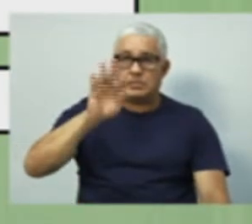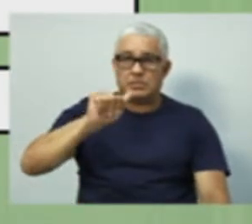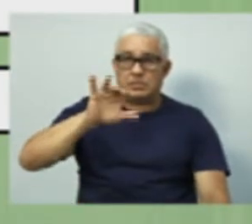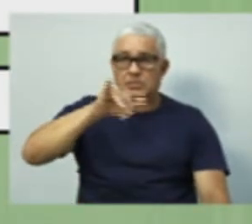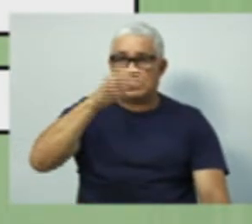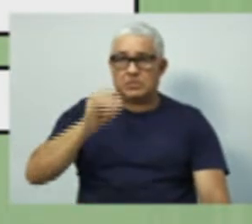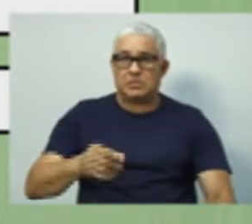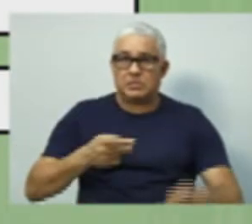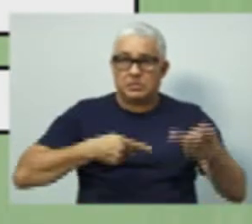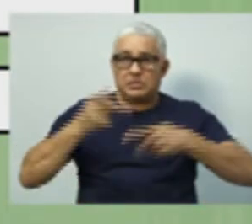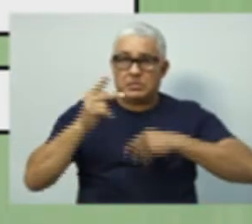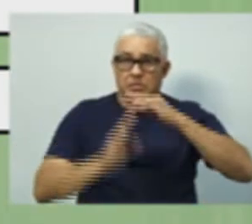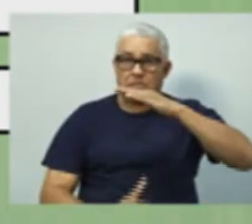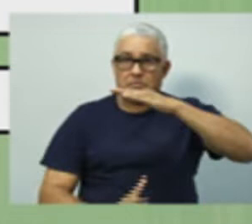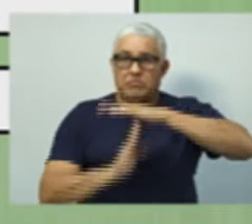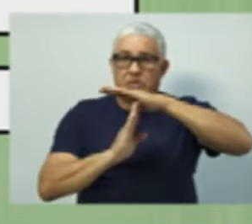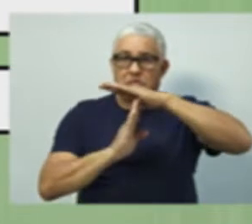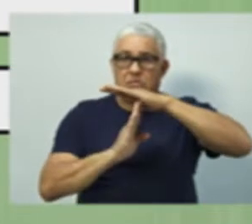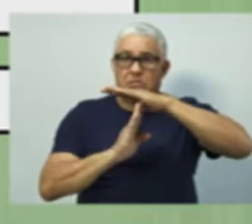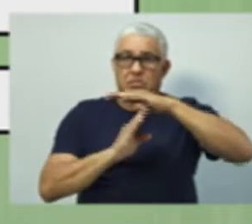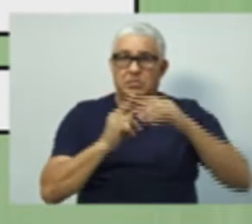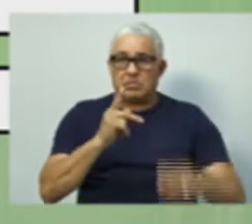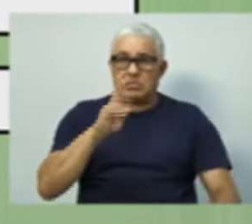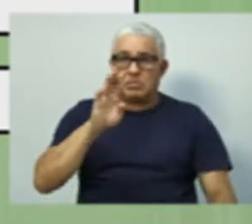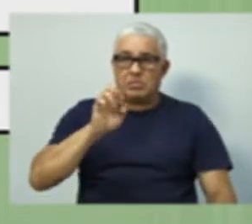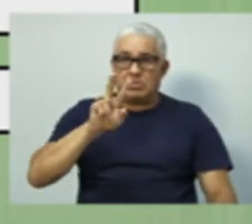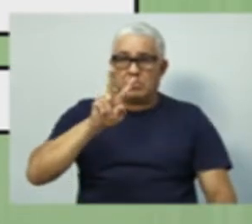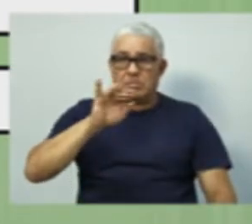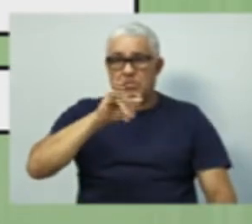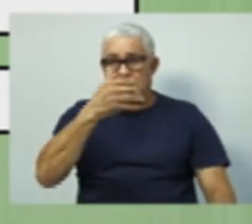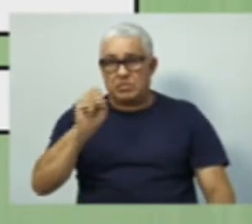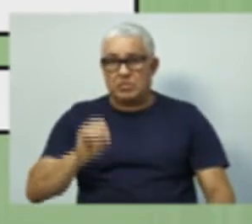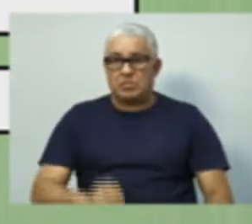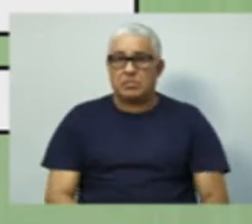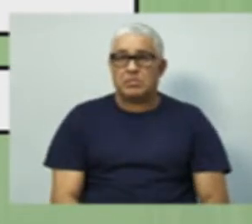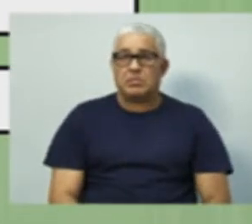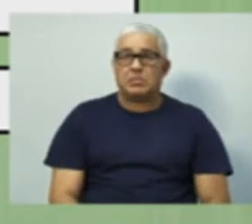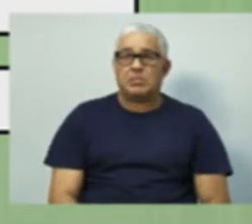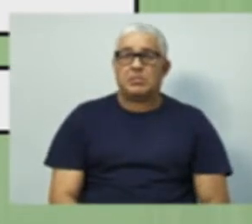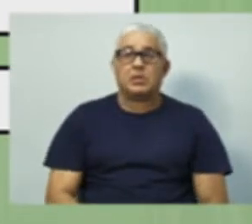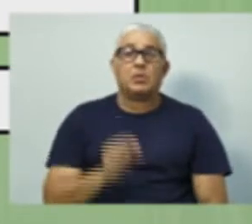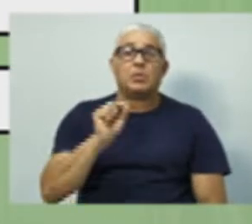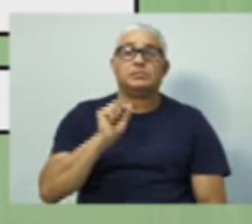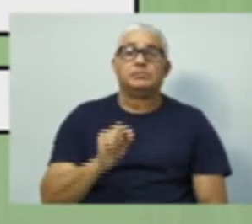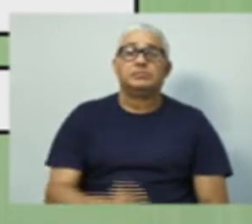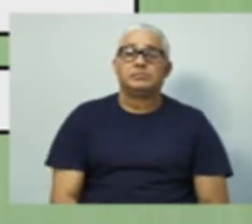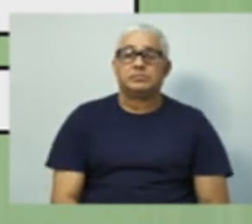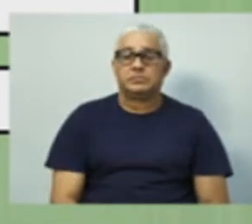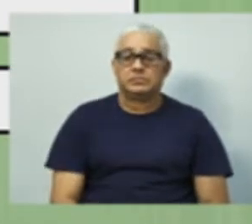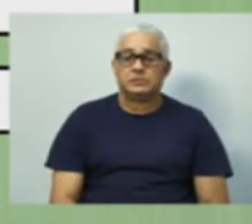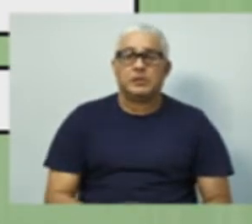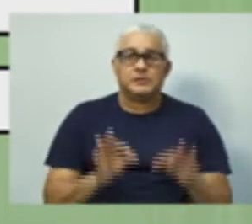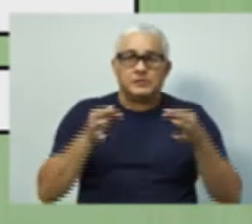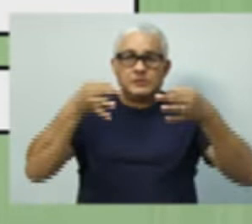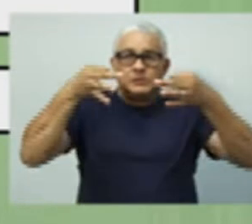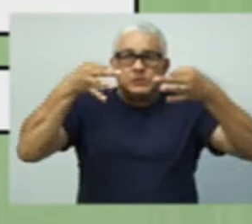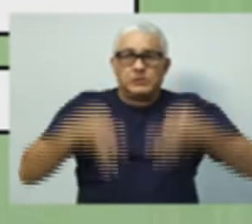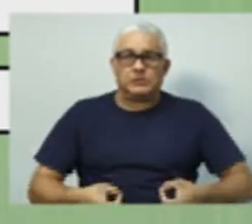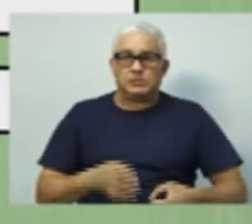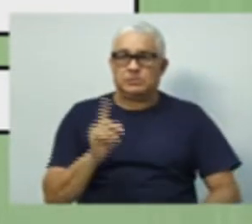viável de se tornar o quê? Aquele processo mais econômico, mais eficiente. Tá certo? Vamos em frente.